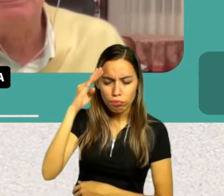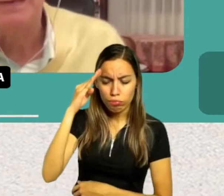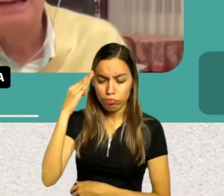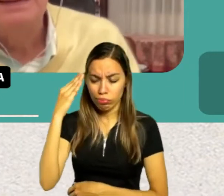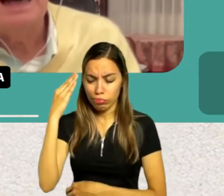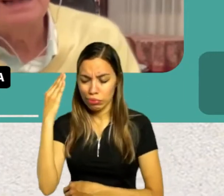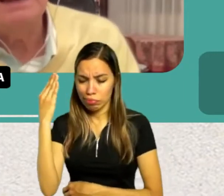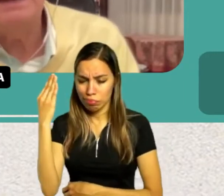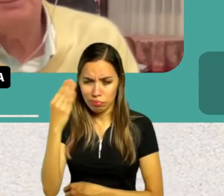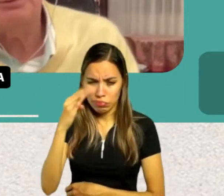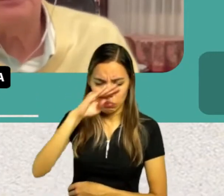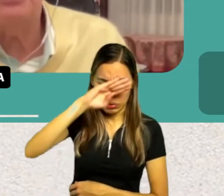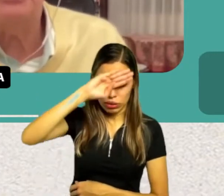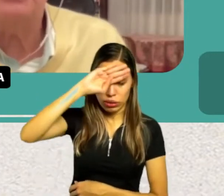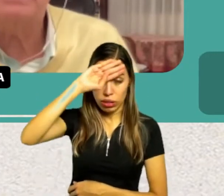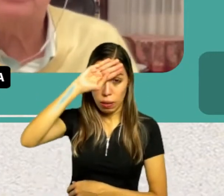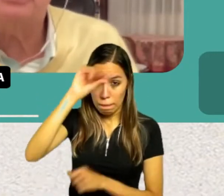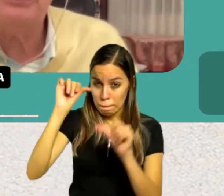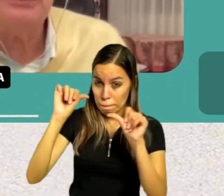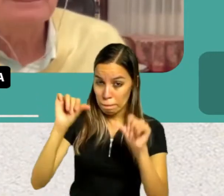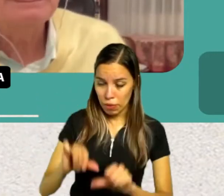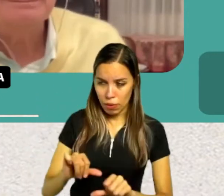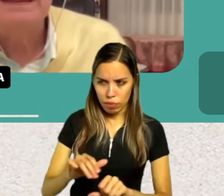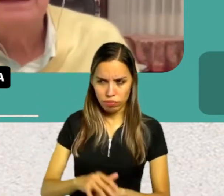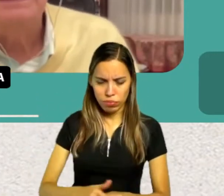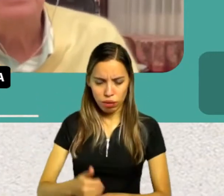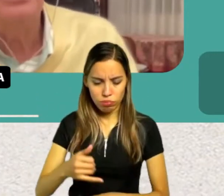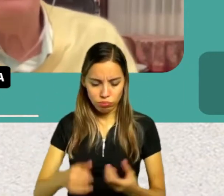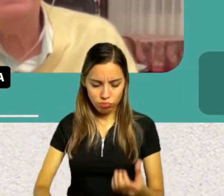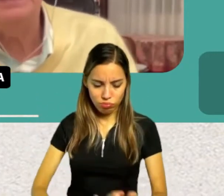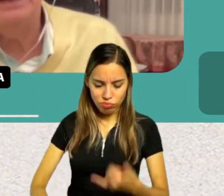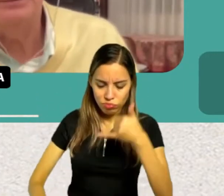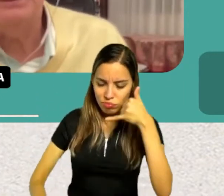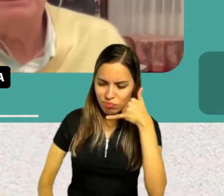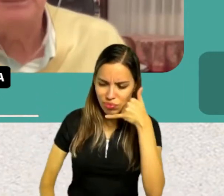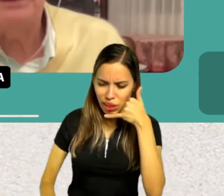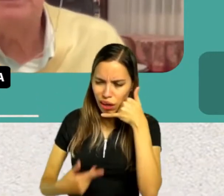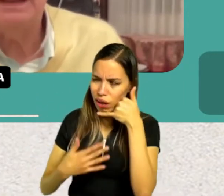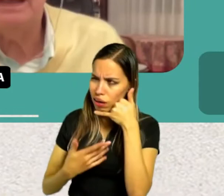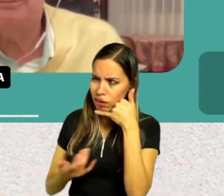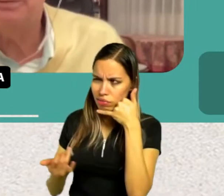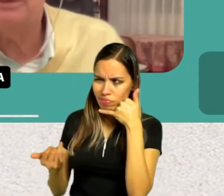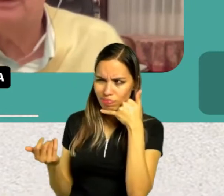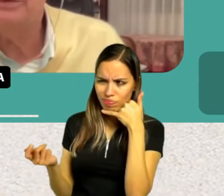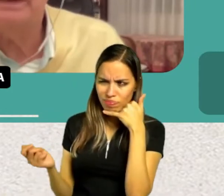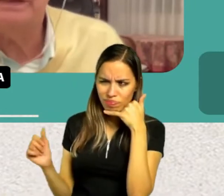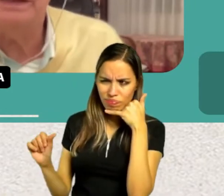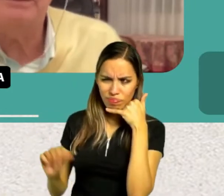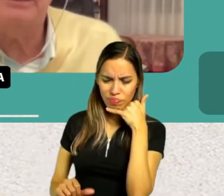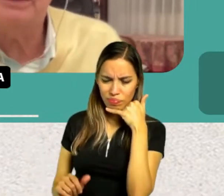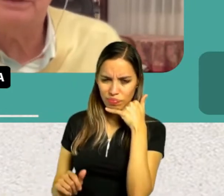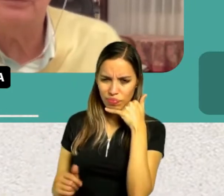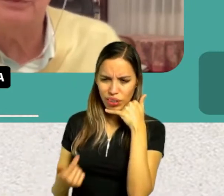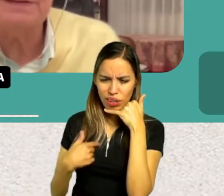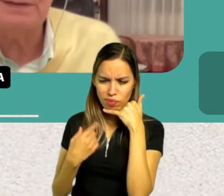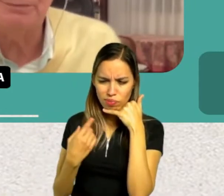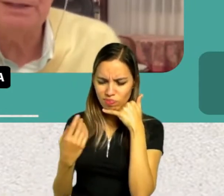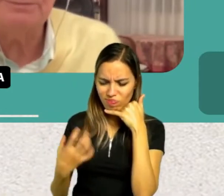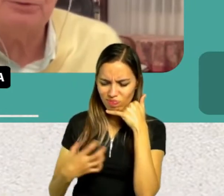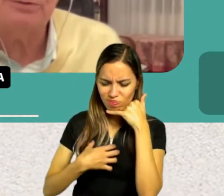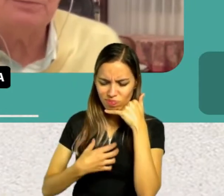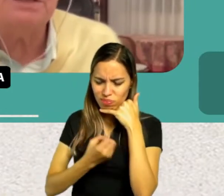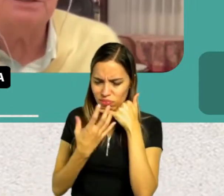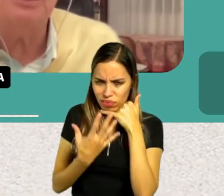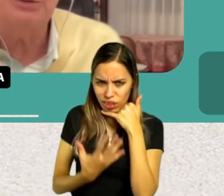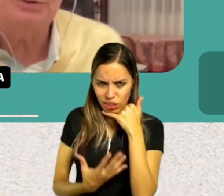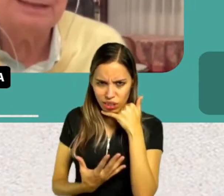pesar. Aí liguei para o Afonso e falei, Afonso, não vai dar, viu? Não vai dar porque eu não estou legal, eu não vou ter força mesmo,